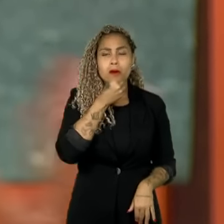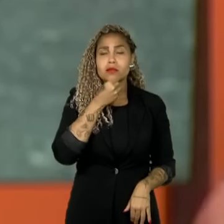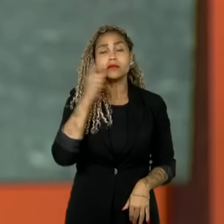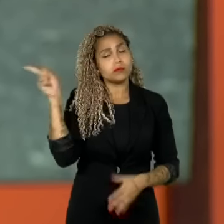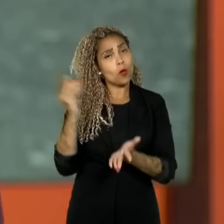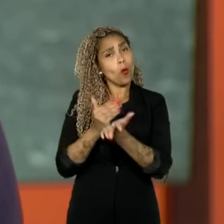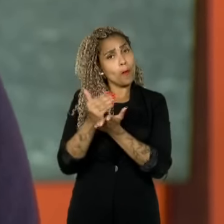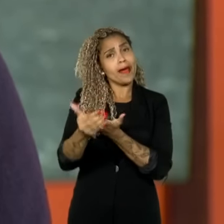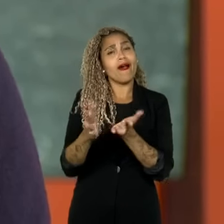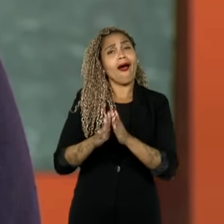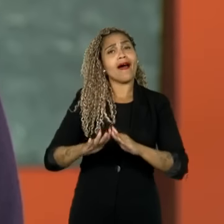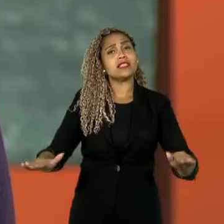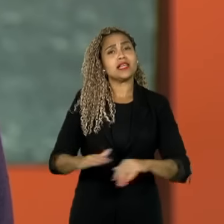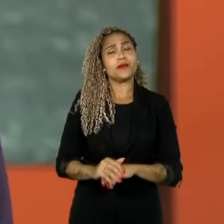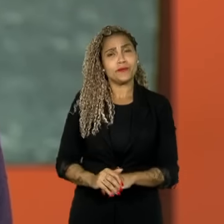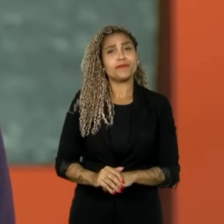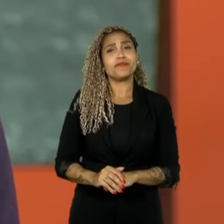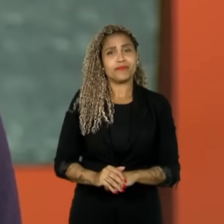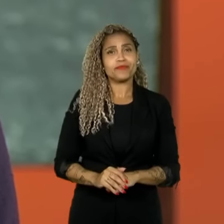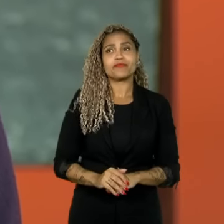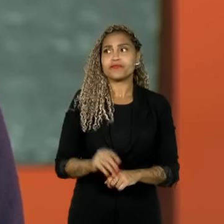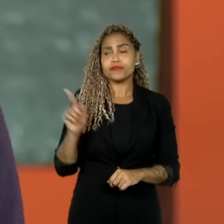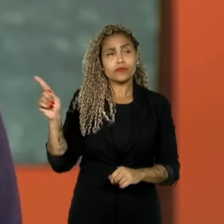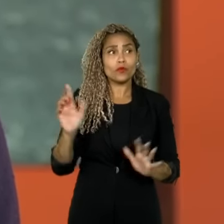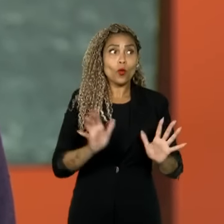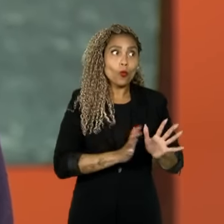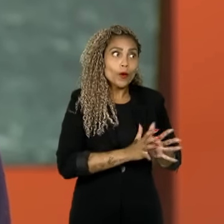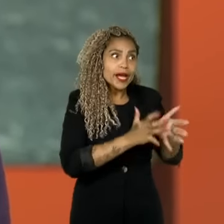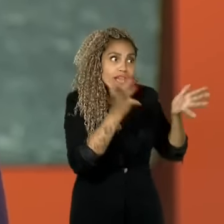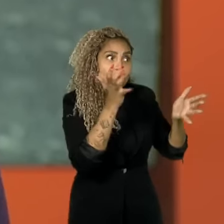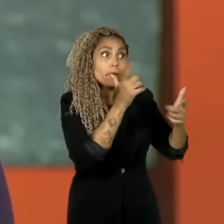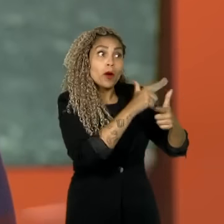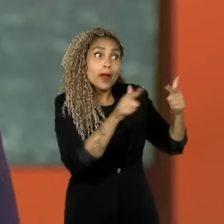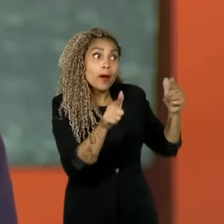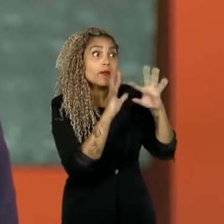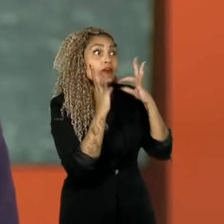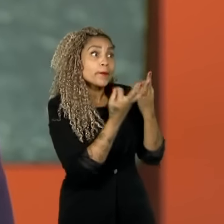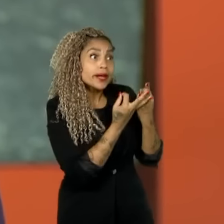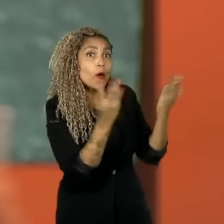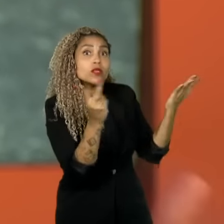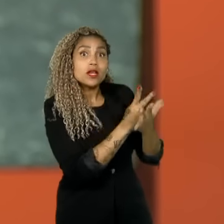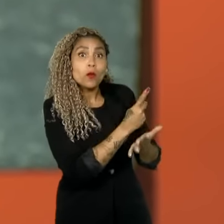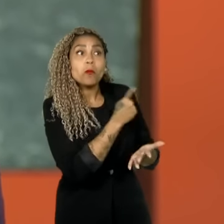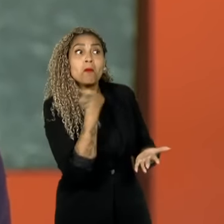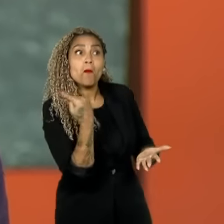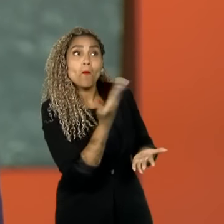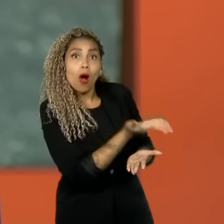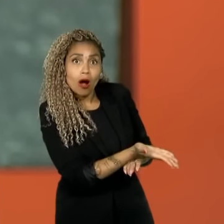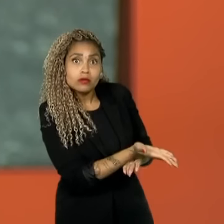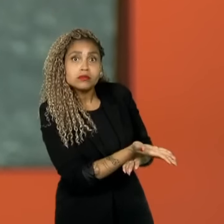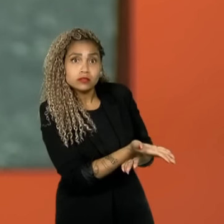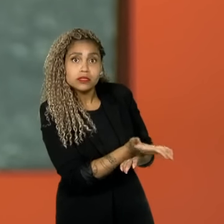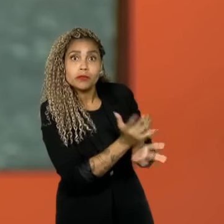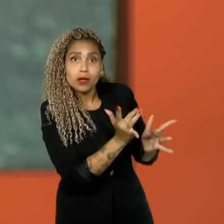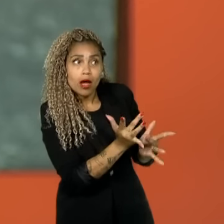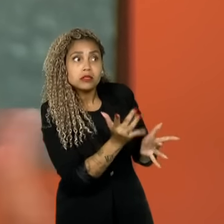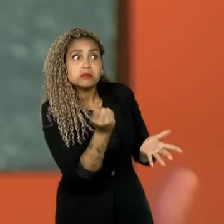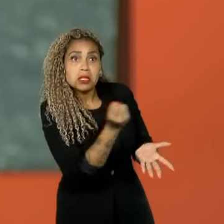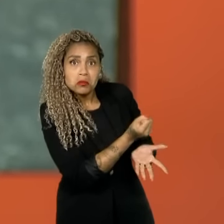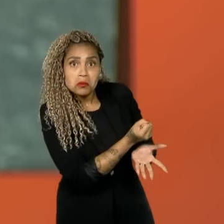inicia dessa forma, de uma forma... trágica, né, por Sim. um lado, e também muito sem